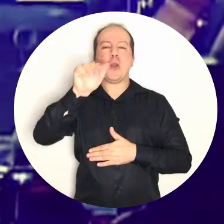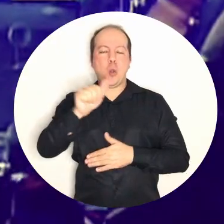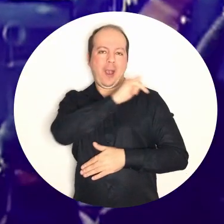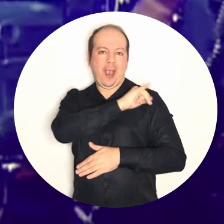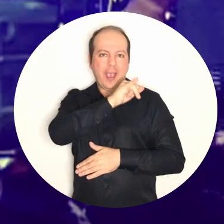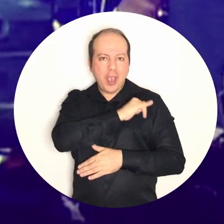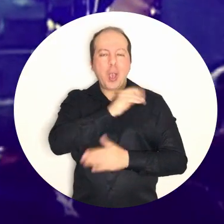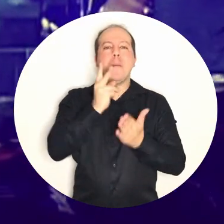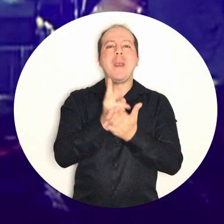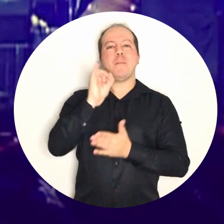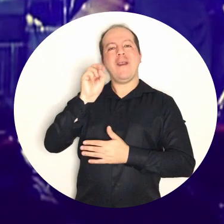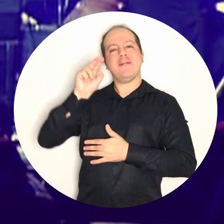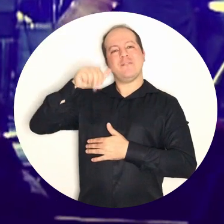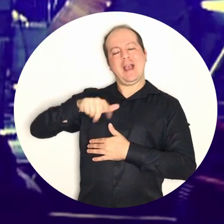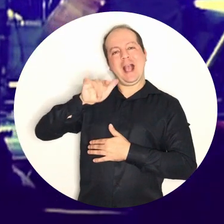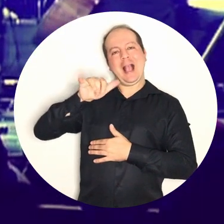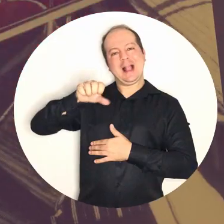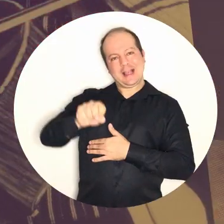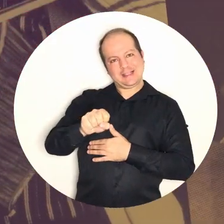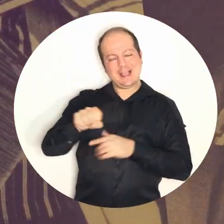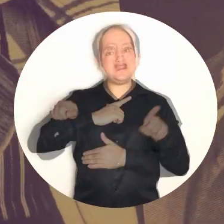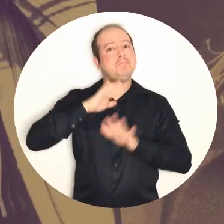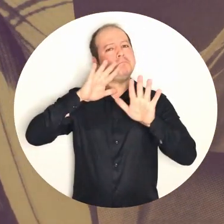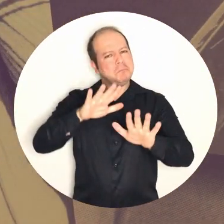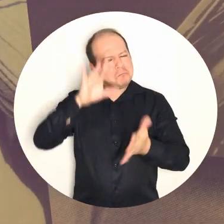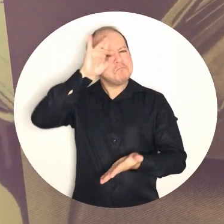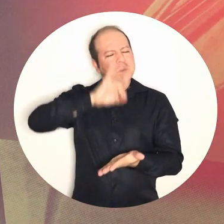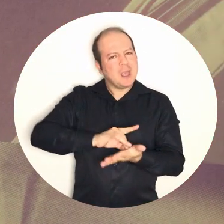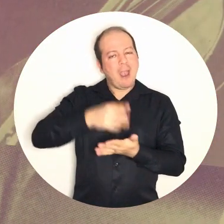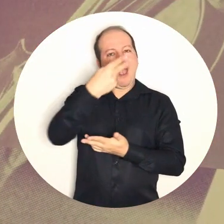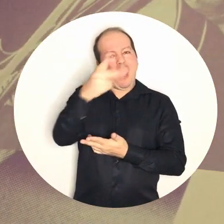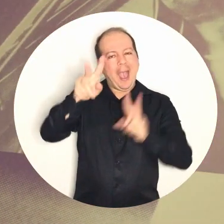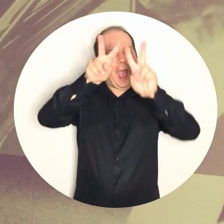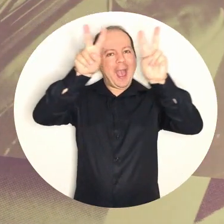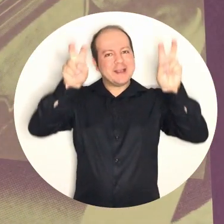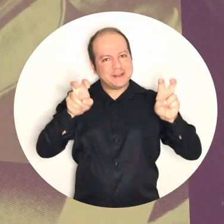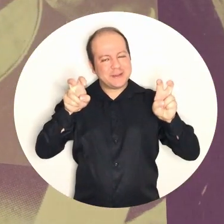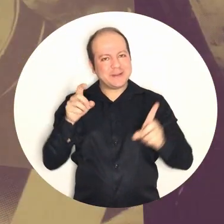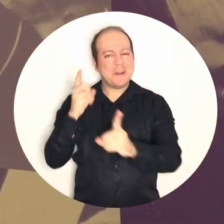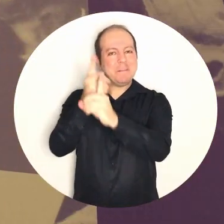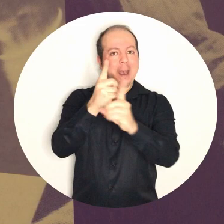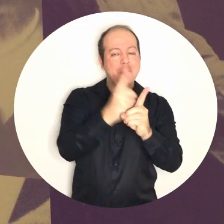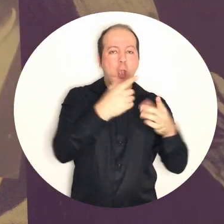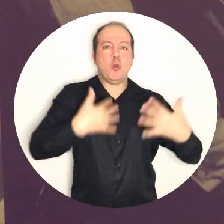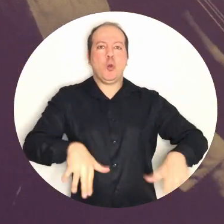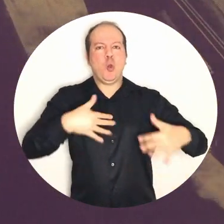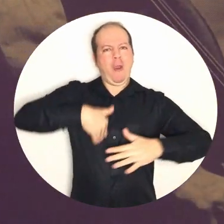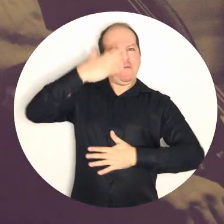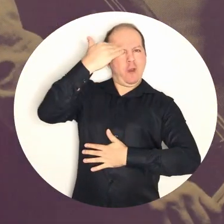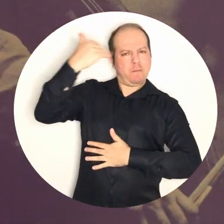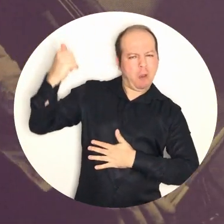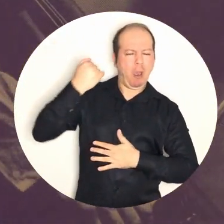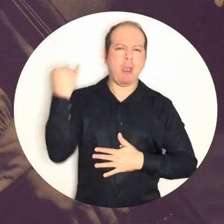Lagoa, ao lado do grande Ivan Lins. Aliás, se o assunto é encontrar nomes de peso no cenário